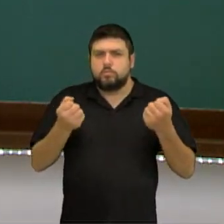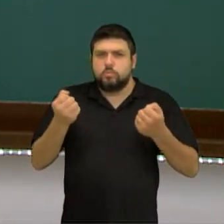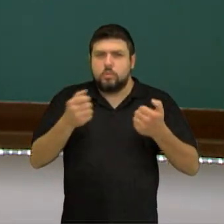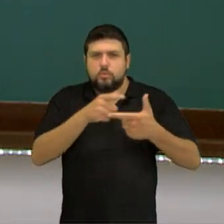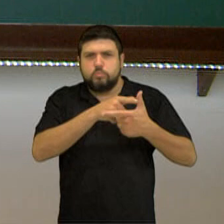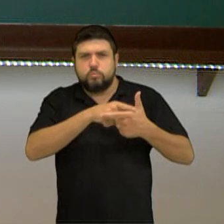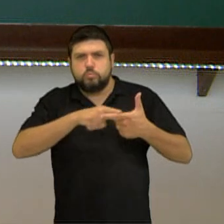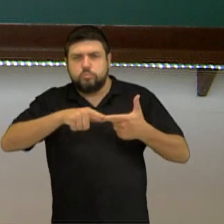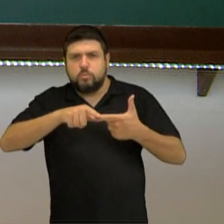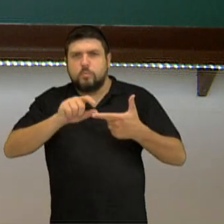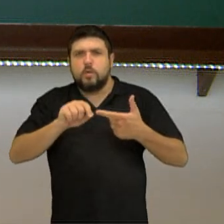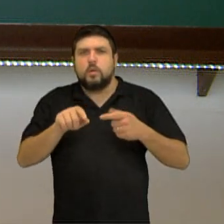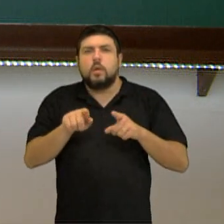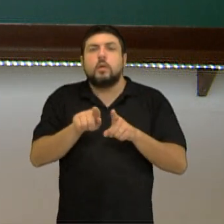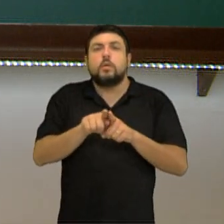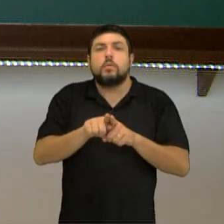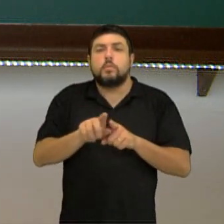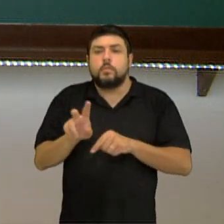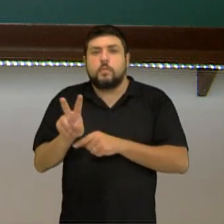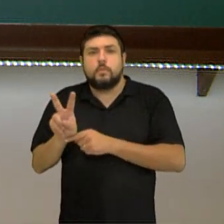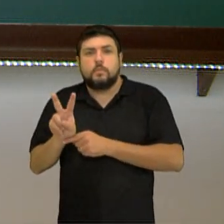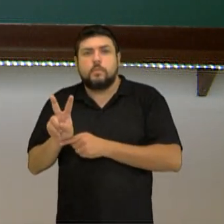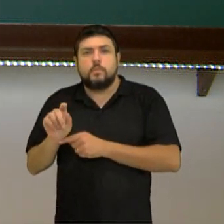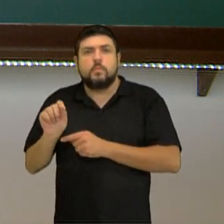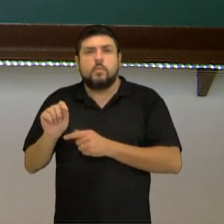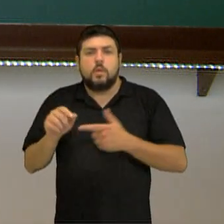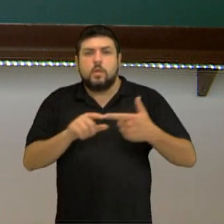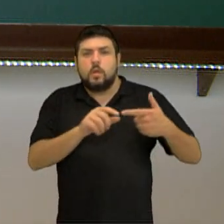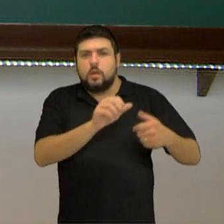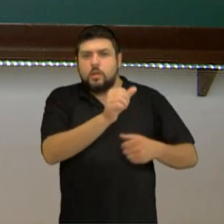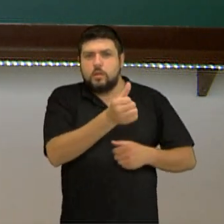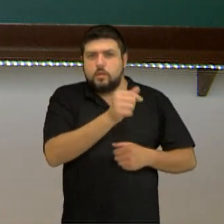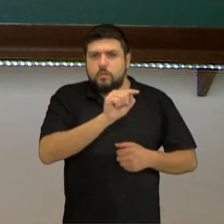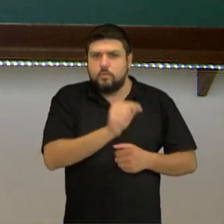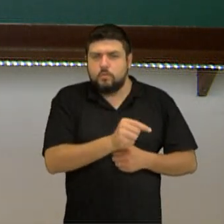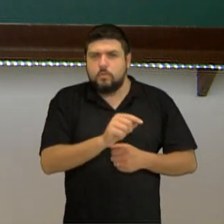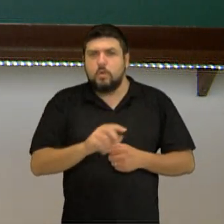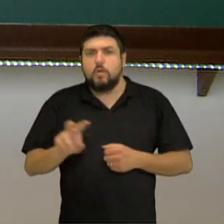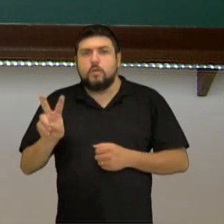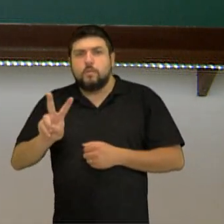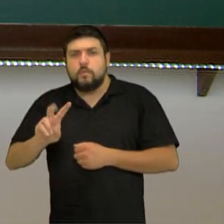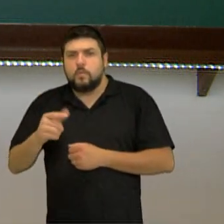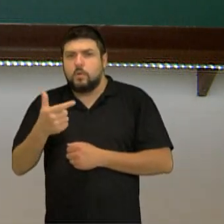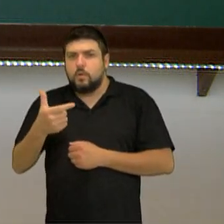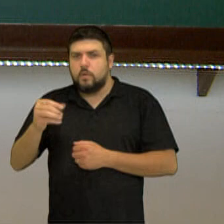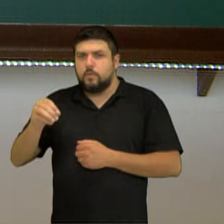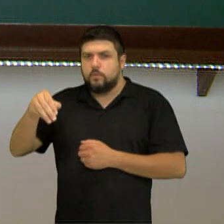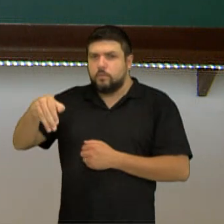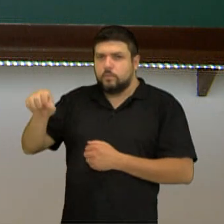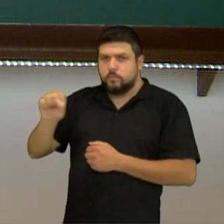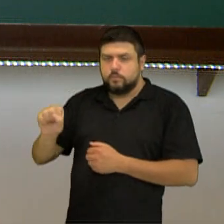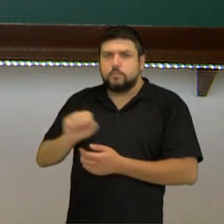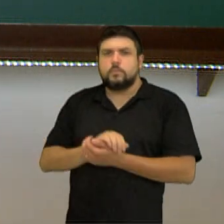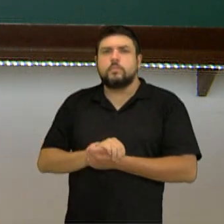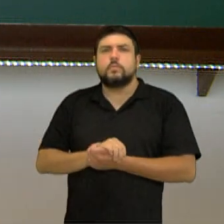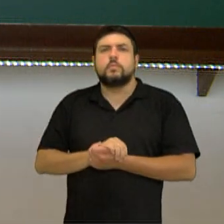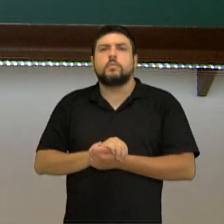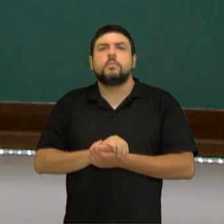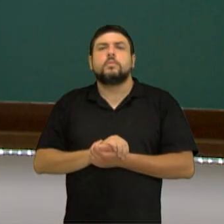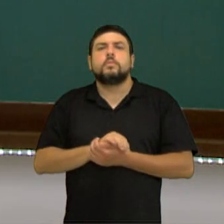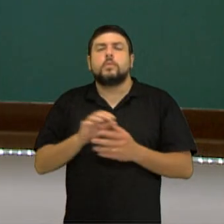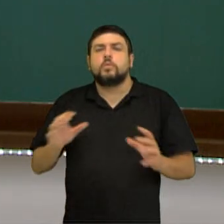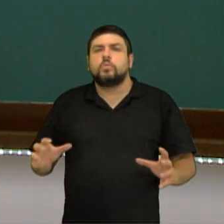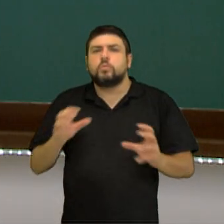e a velocidade dessa caminhonete, que é 20 metros por segundo, certo? Com essa velocidade aqui, com